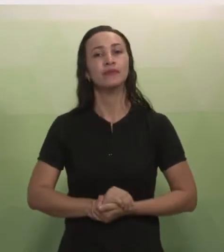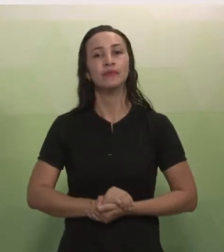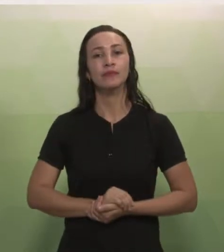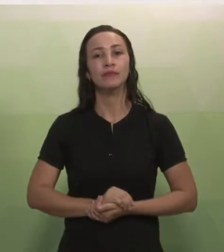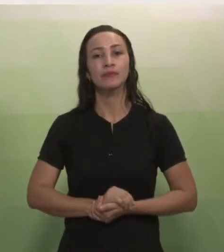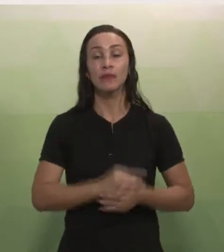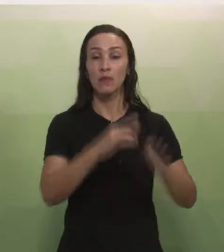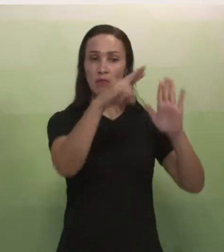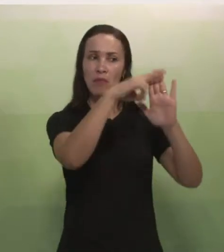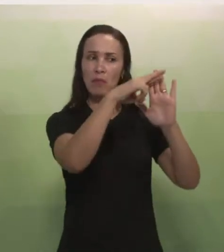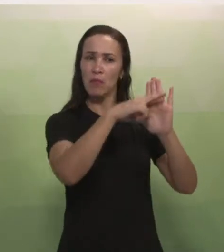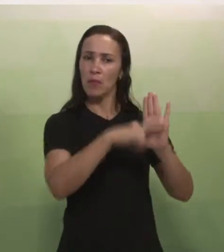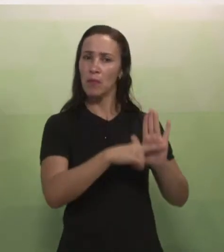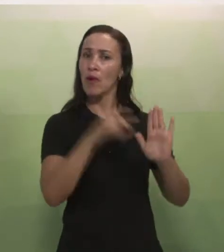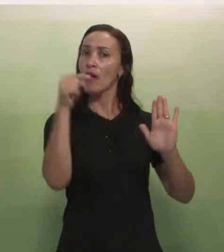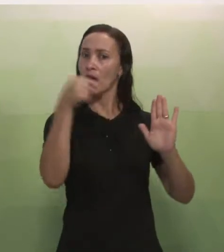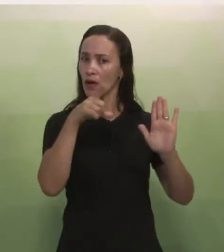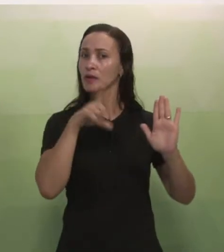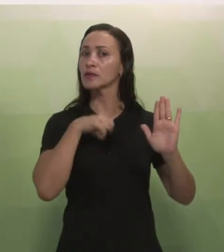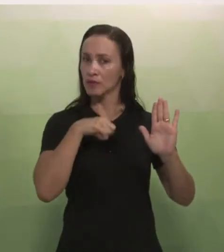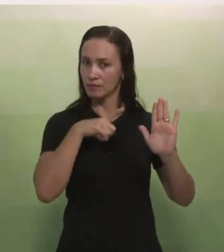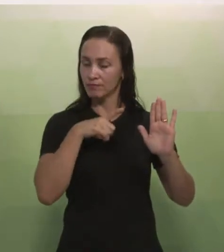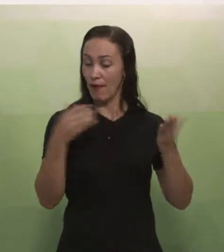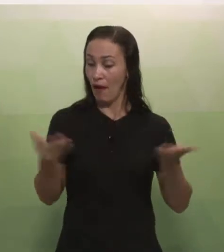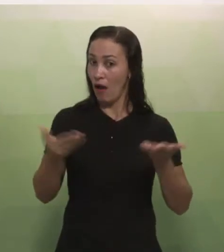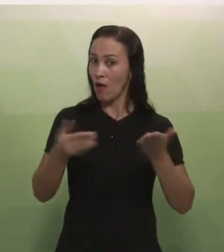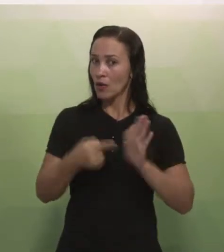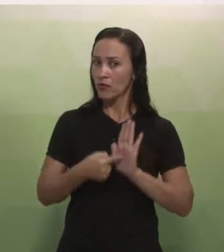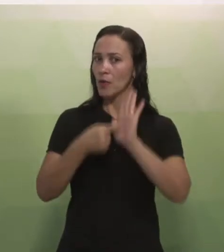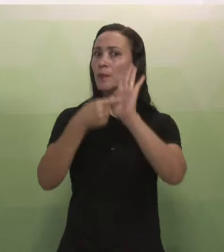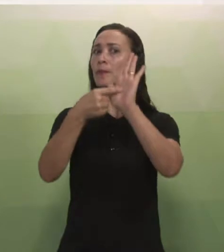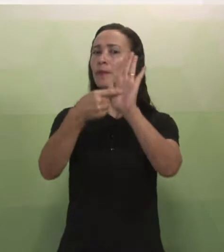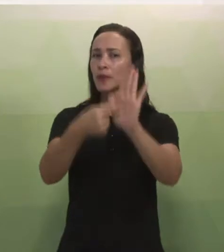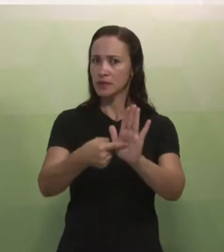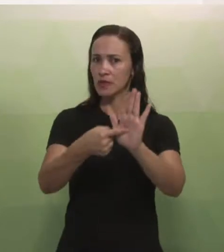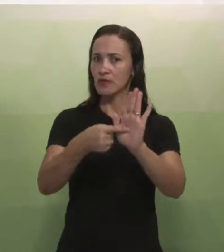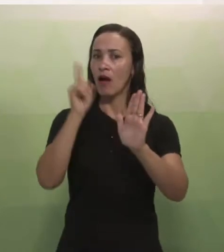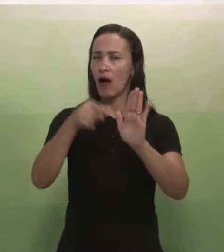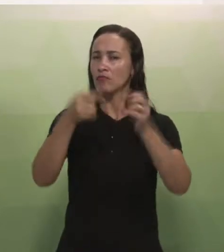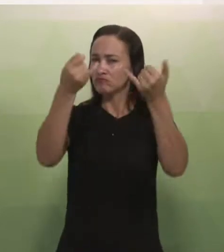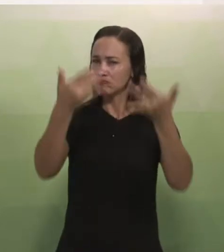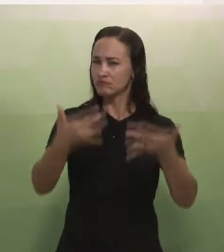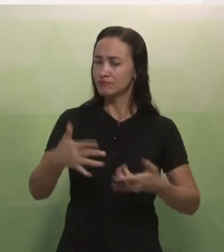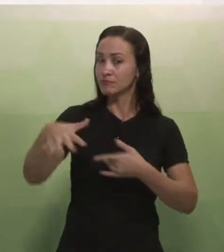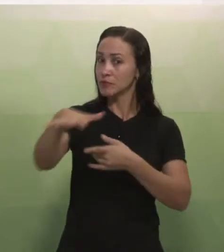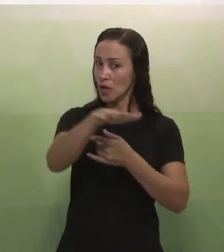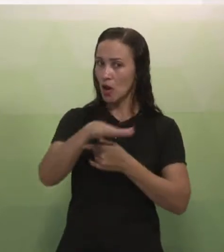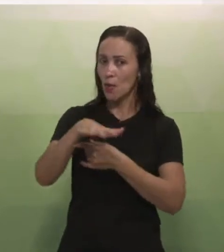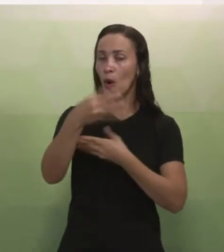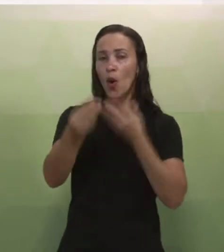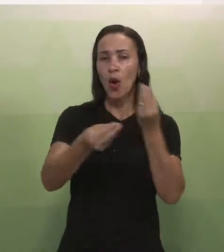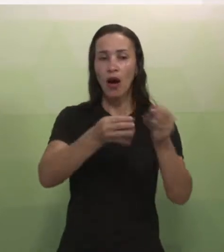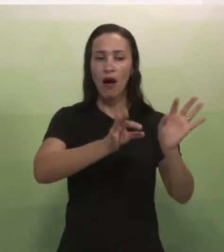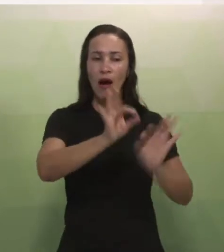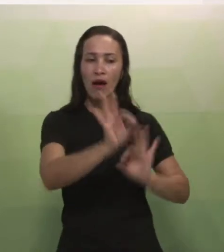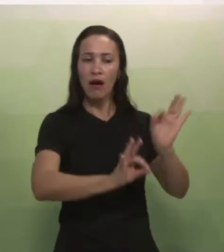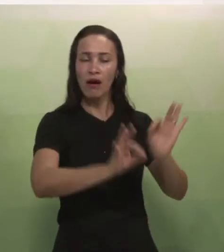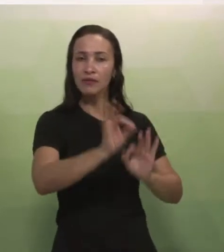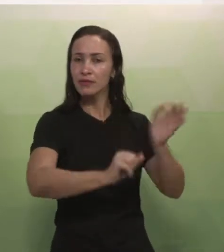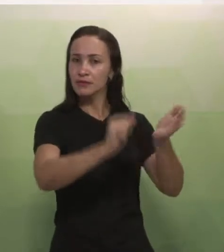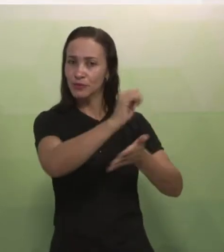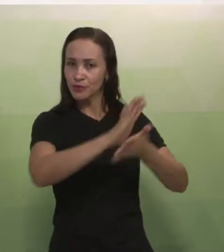nós temos o regulamento. Hoje eu vou apresentar em linhas gerais como que irá se organizar